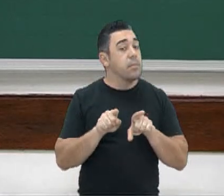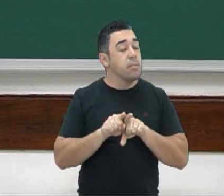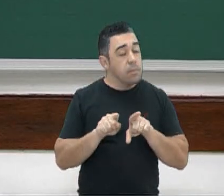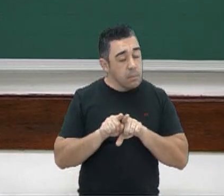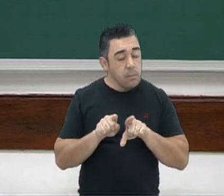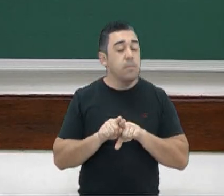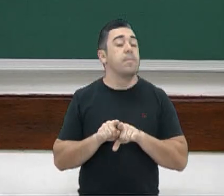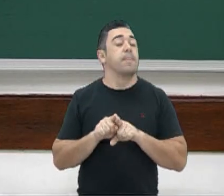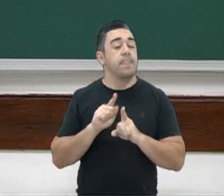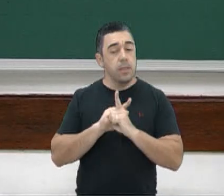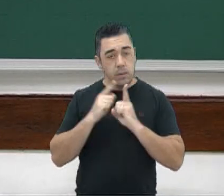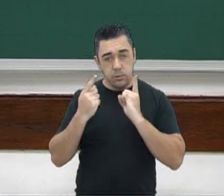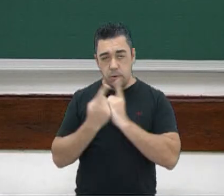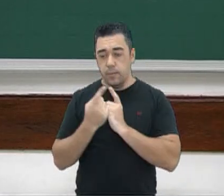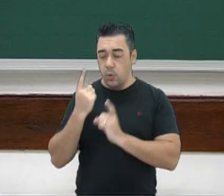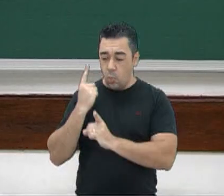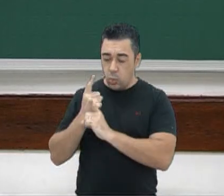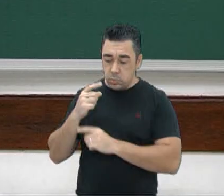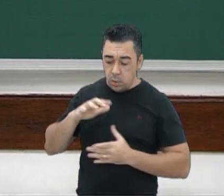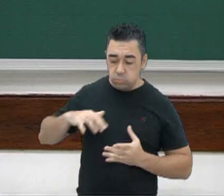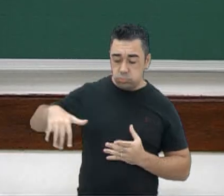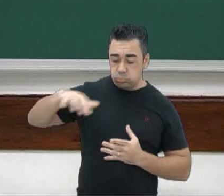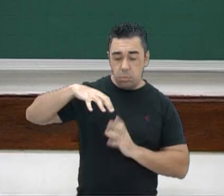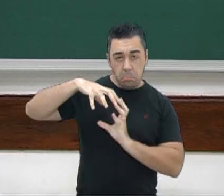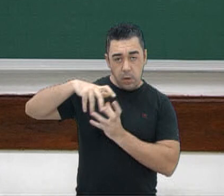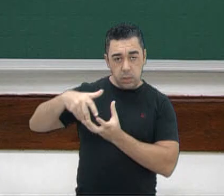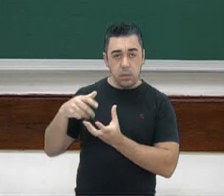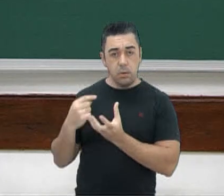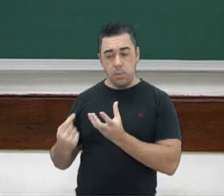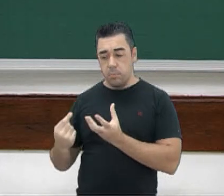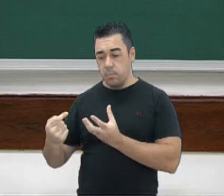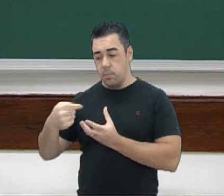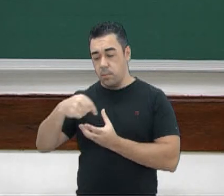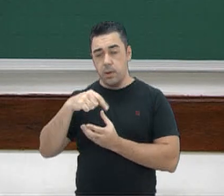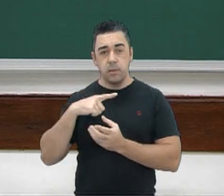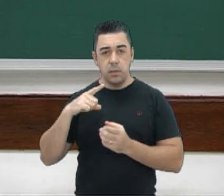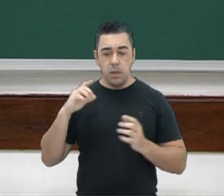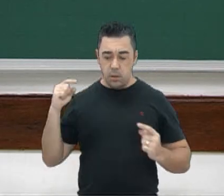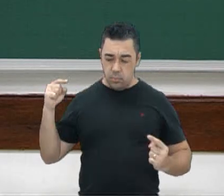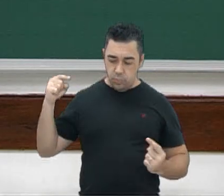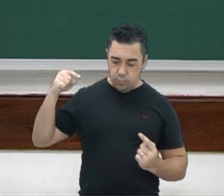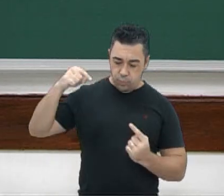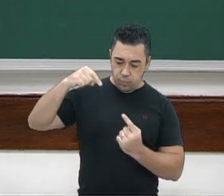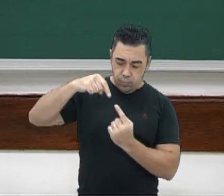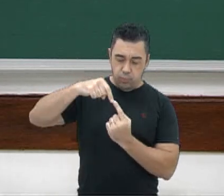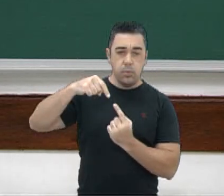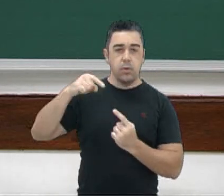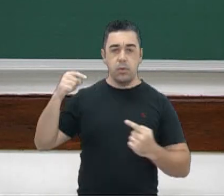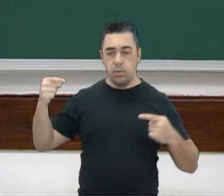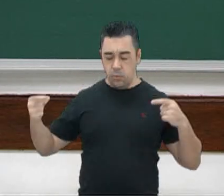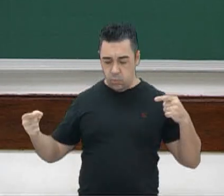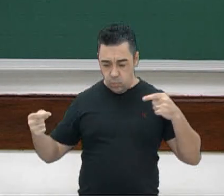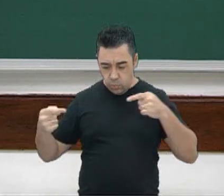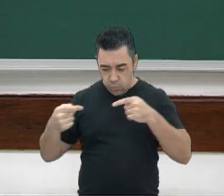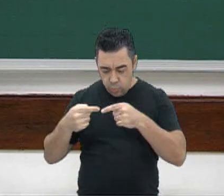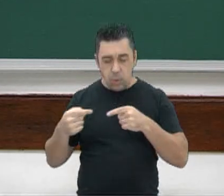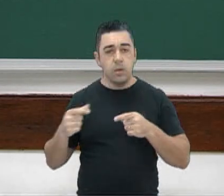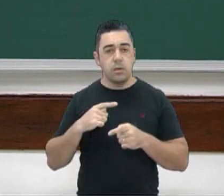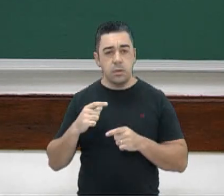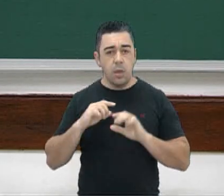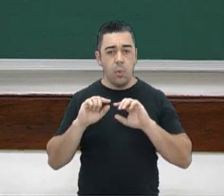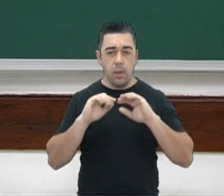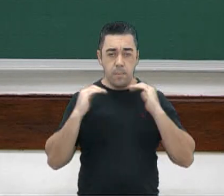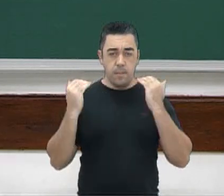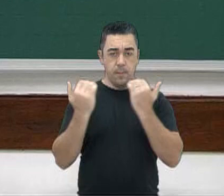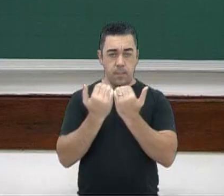para localizarmos pontos na superfície terrestre, utilizamos a intersecção de paralelos e de meridianos, que nada mais